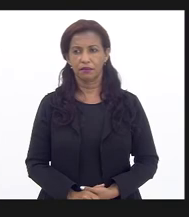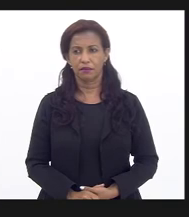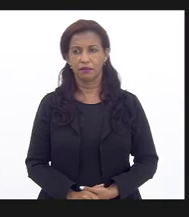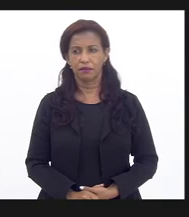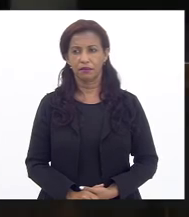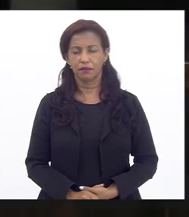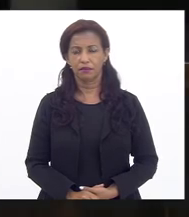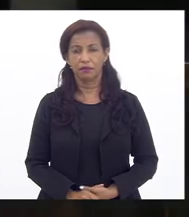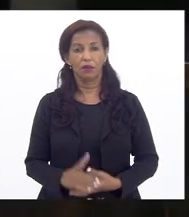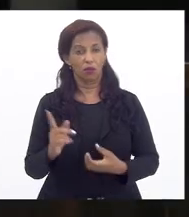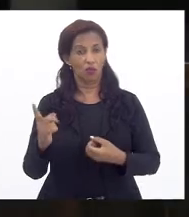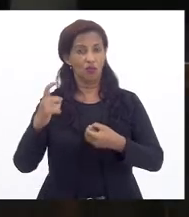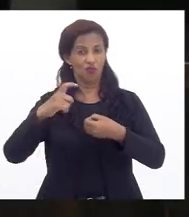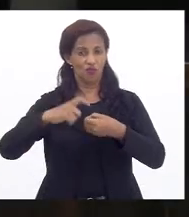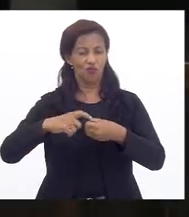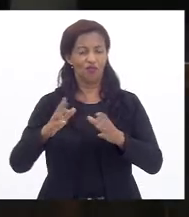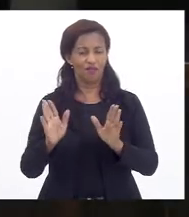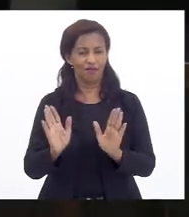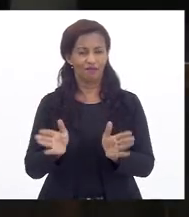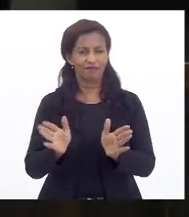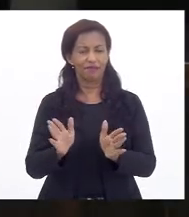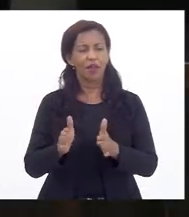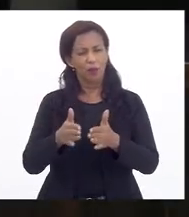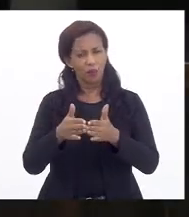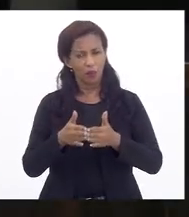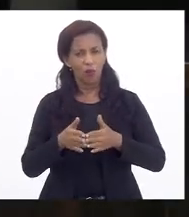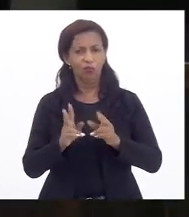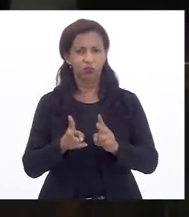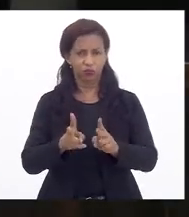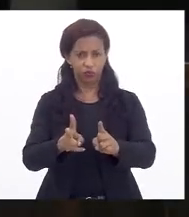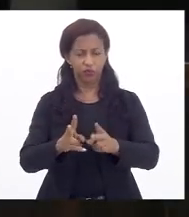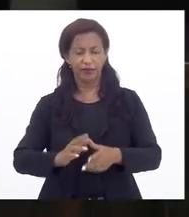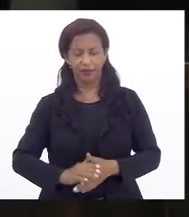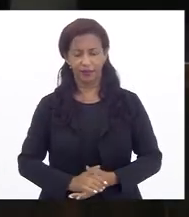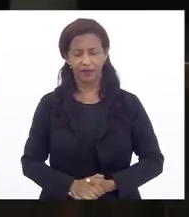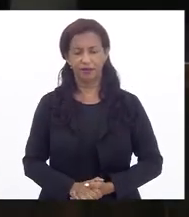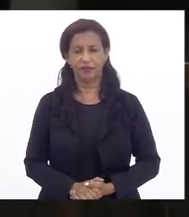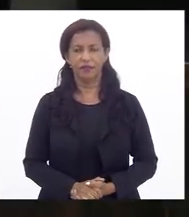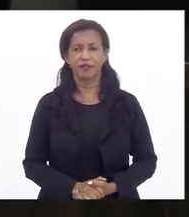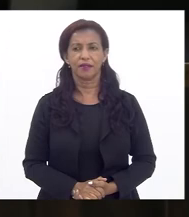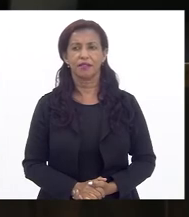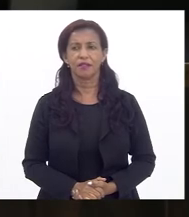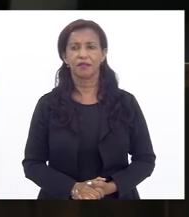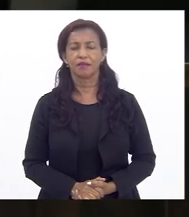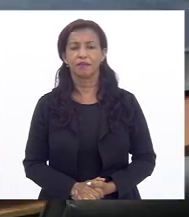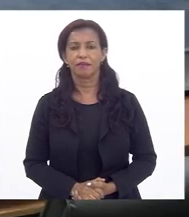Voltou? Pois não, voltou agora, Valdez. Deputada. Por favor, pode deputado continuar seu Valdez pronunciamento.